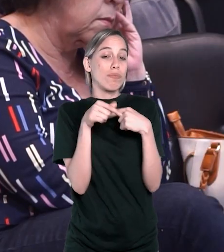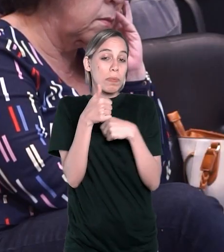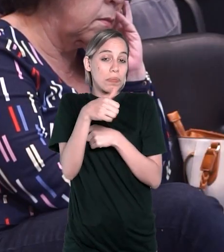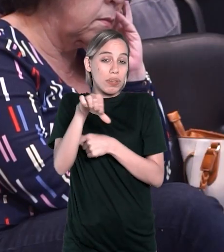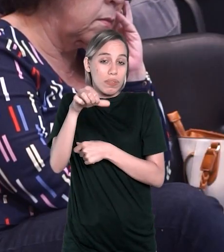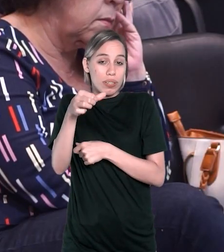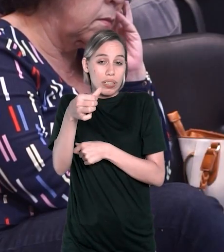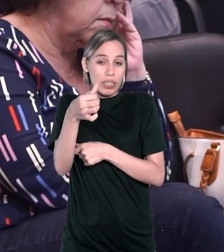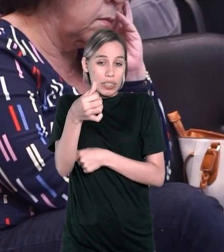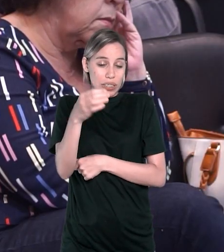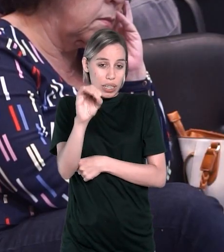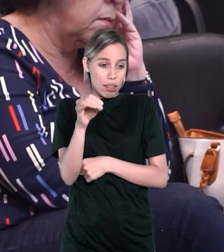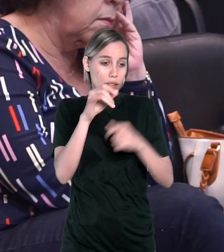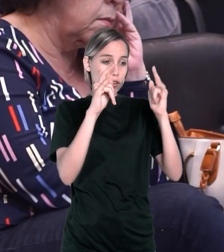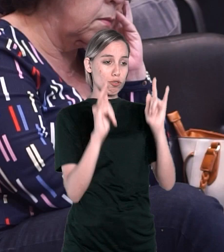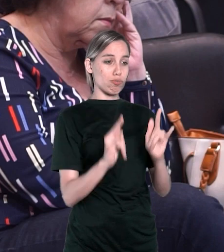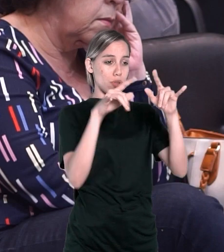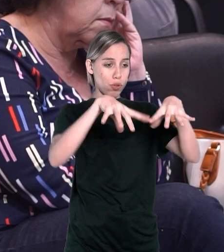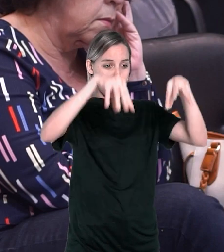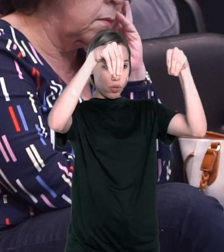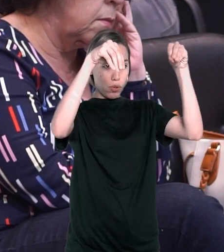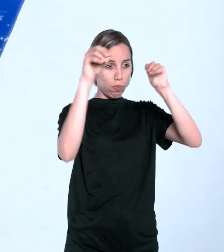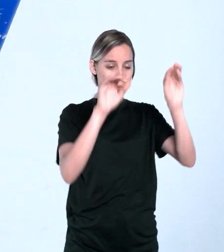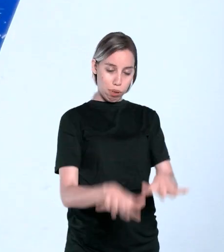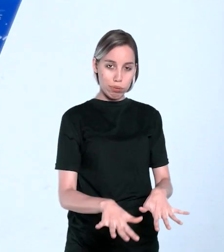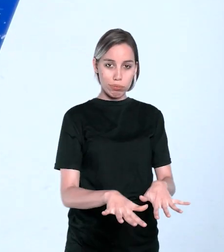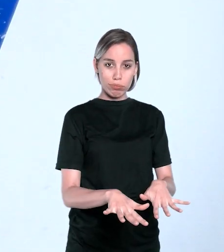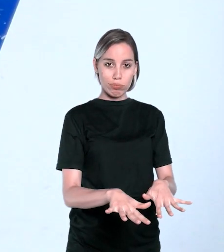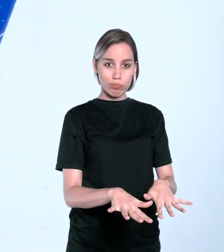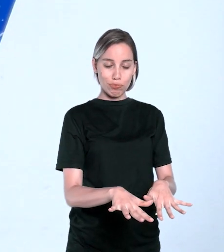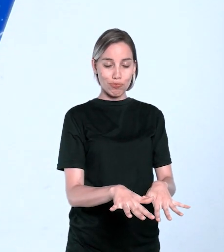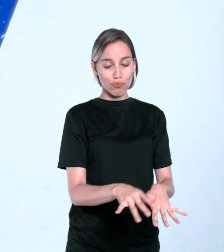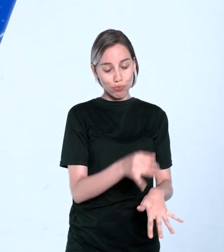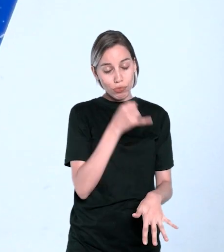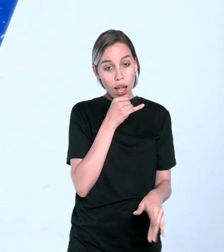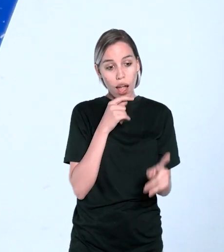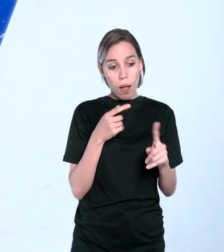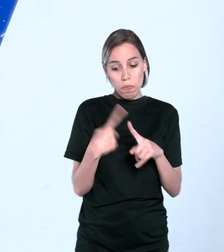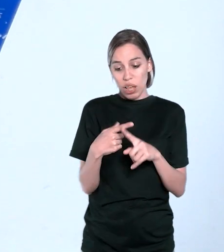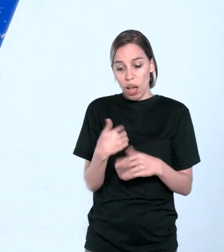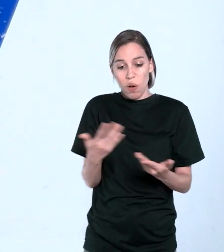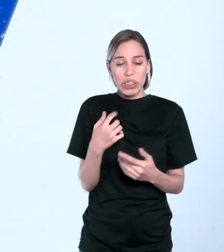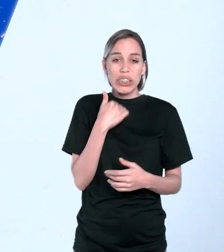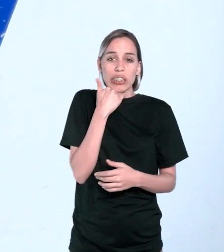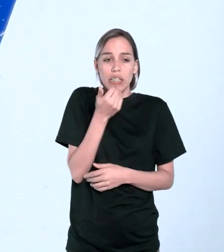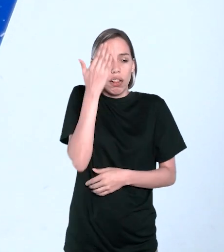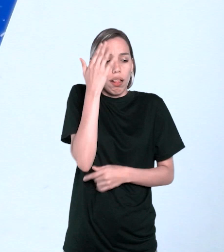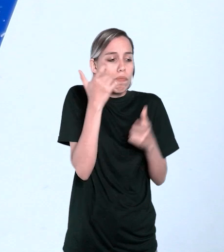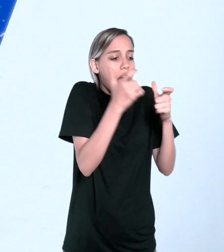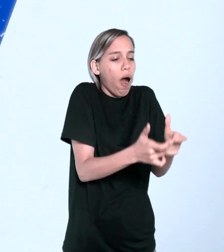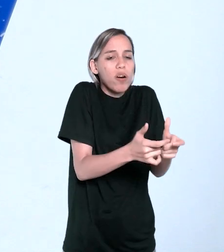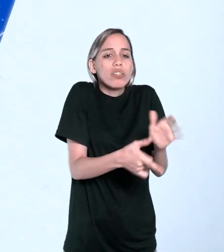fala de Marta. Essa aqui é no começo do livro, que assim é contado em tom de fábula do castelo, e é essa Brigitta